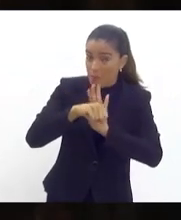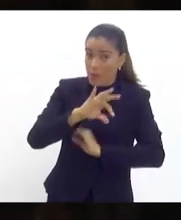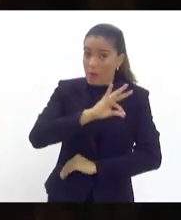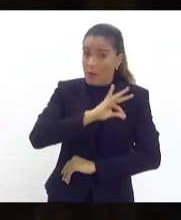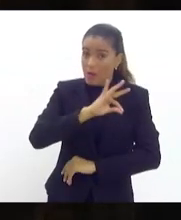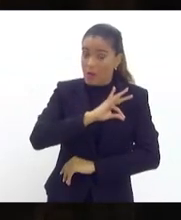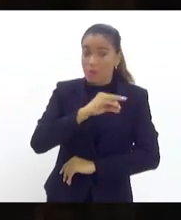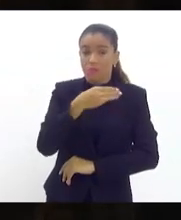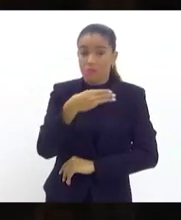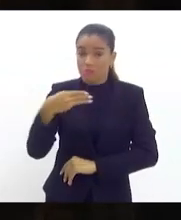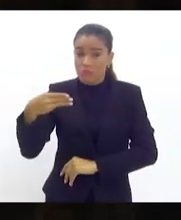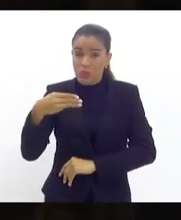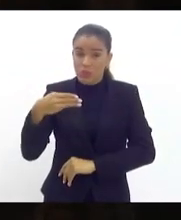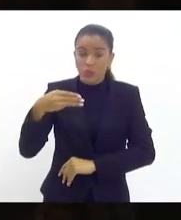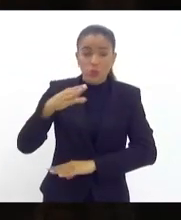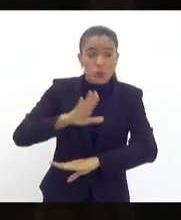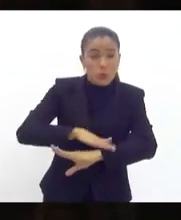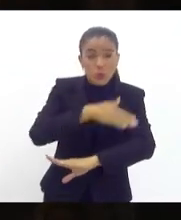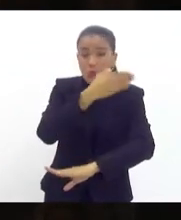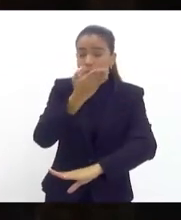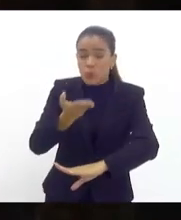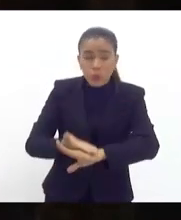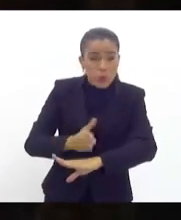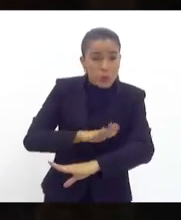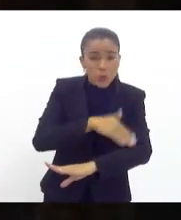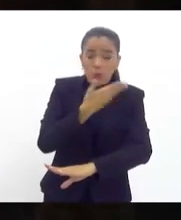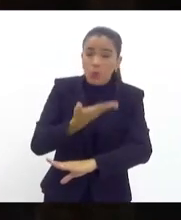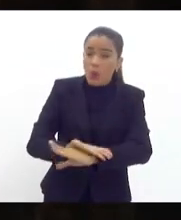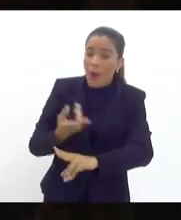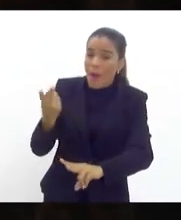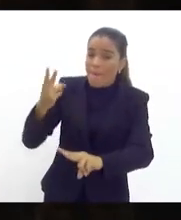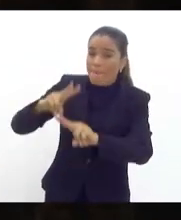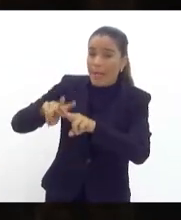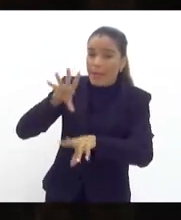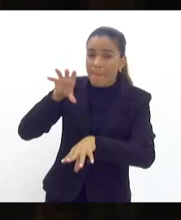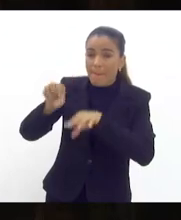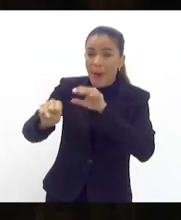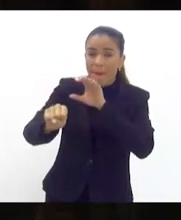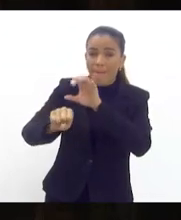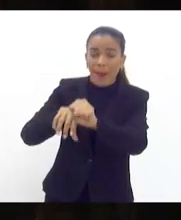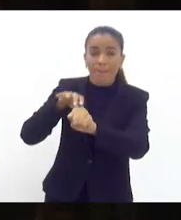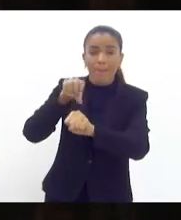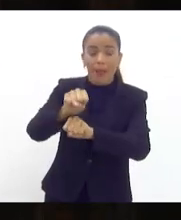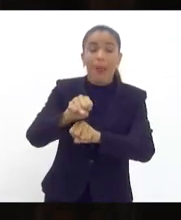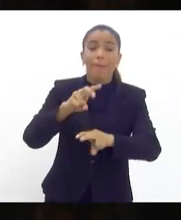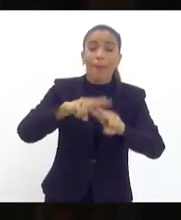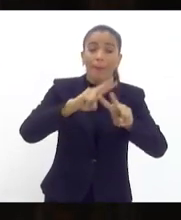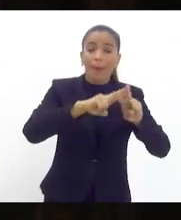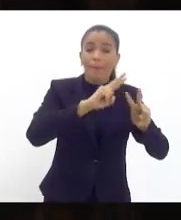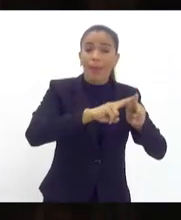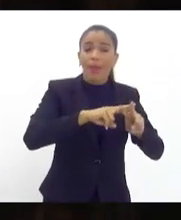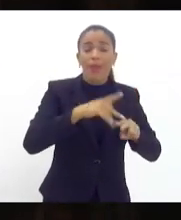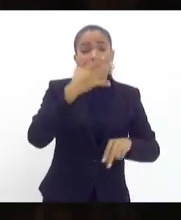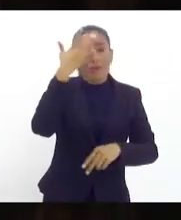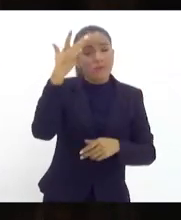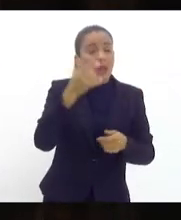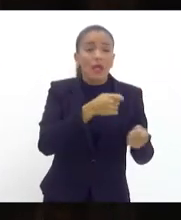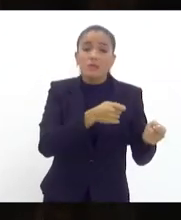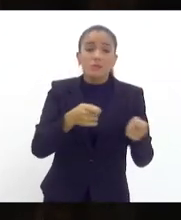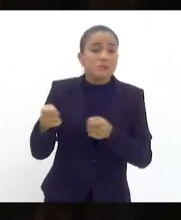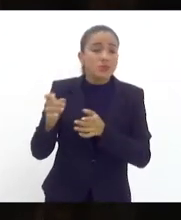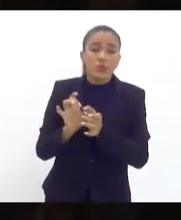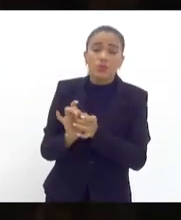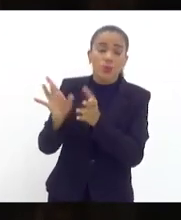militar de outronamente junto com a polícia civil realiza inúmeras prisões esses crimes essas pessoas são colocadas rotineiramente em liberdade